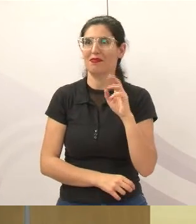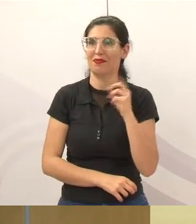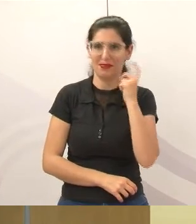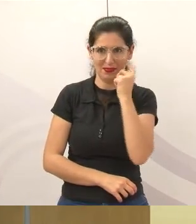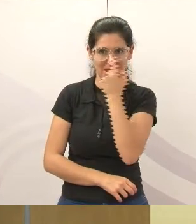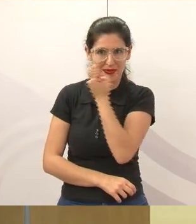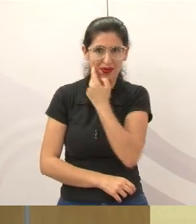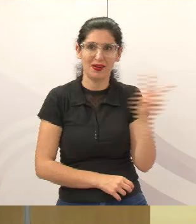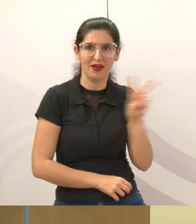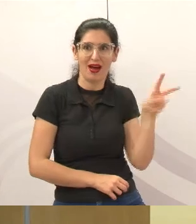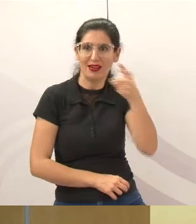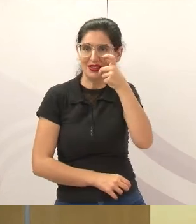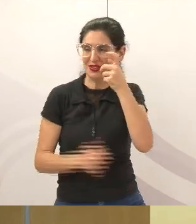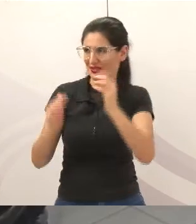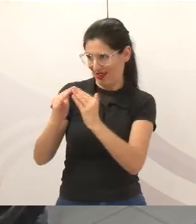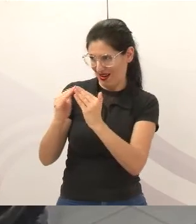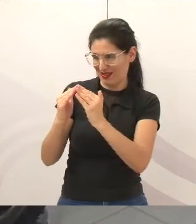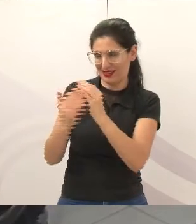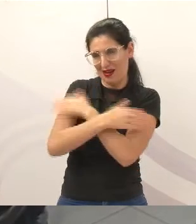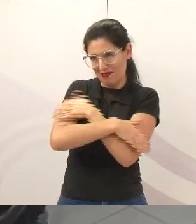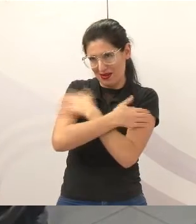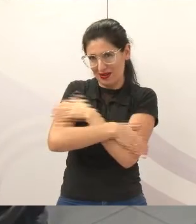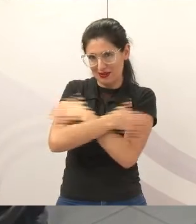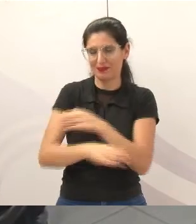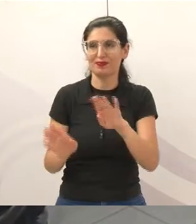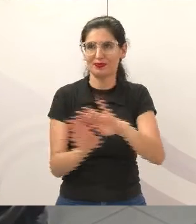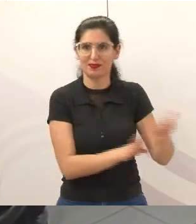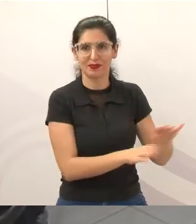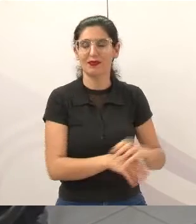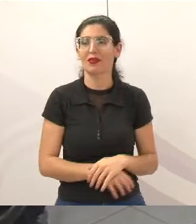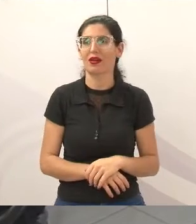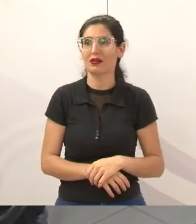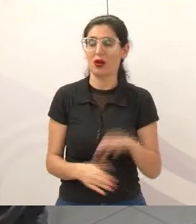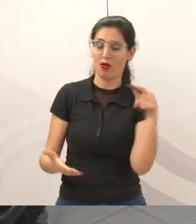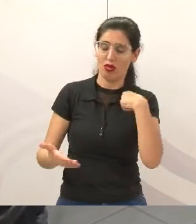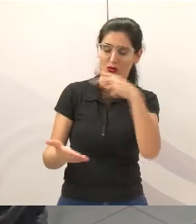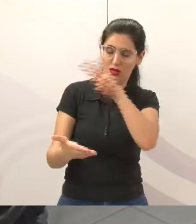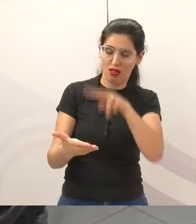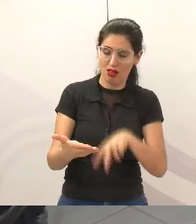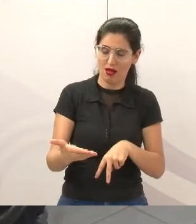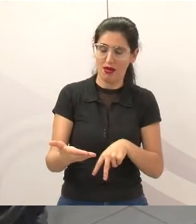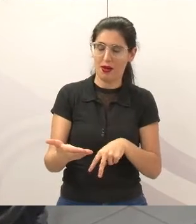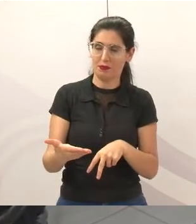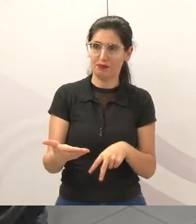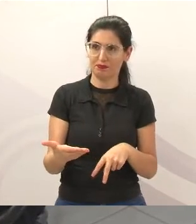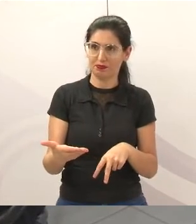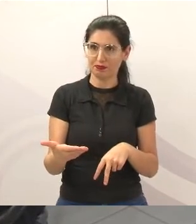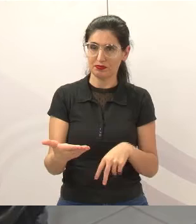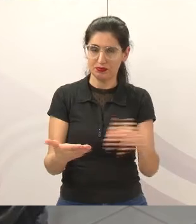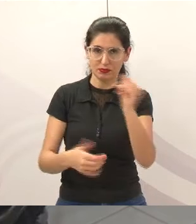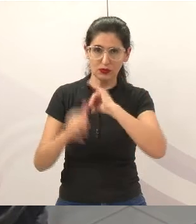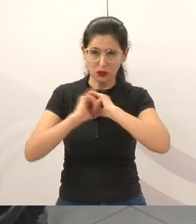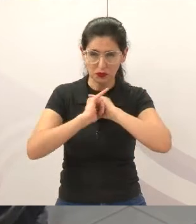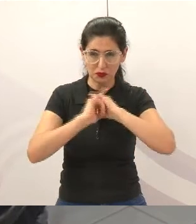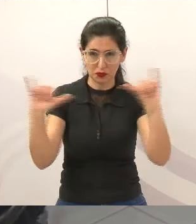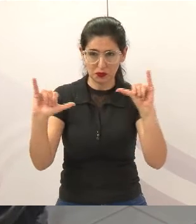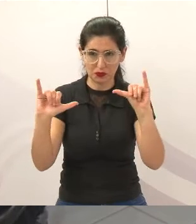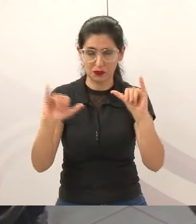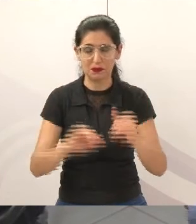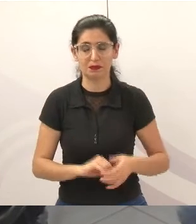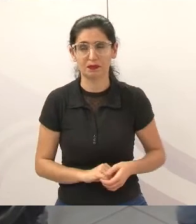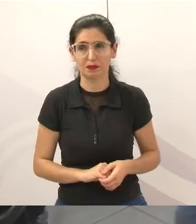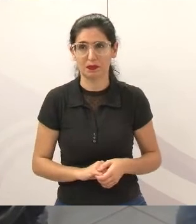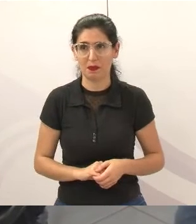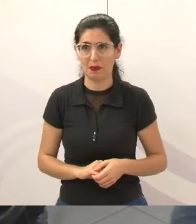casa. Vereador Arildo, o senhor dá uma parte para mim? Opa! Eu quero ler aqui uma notícia, tá?